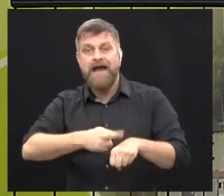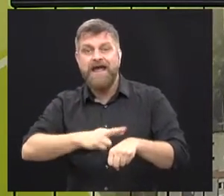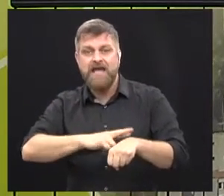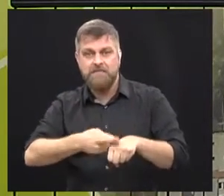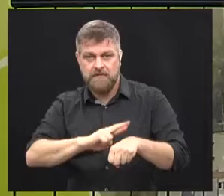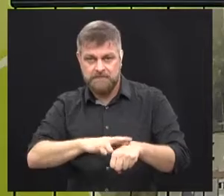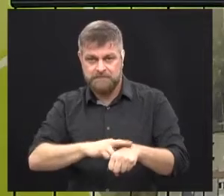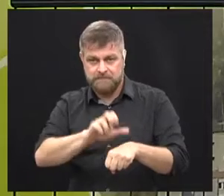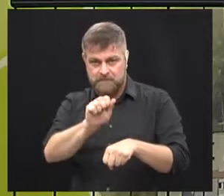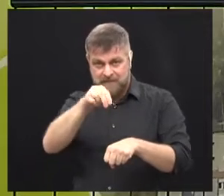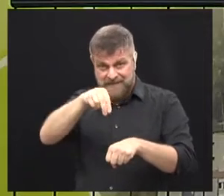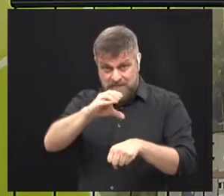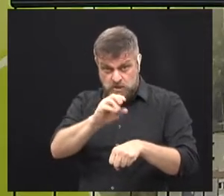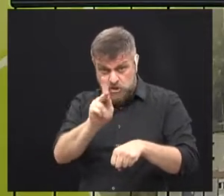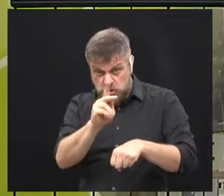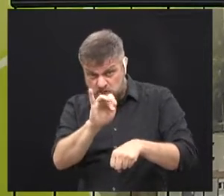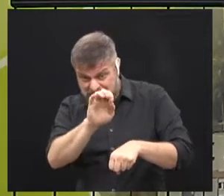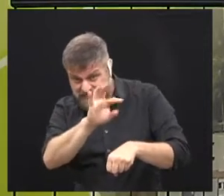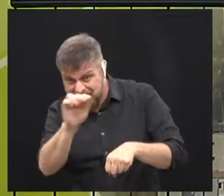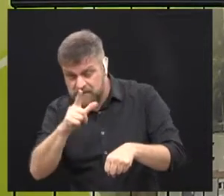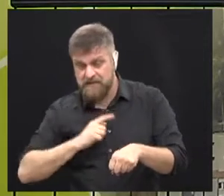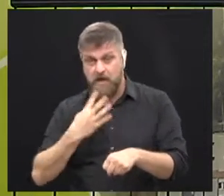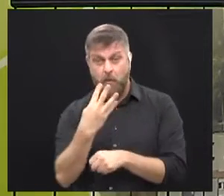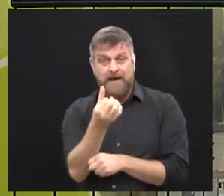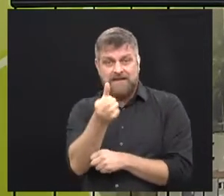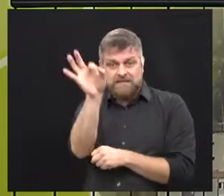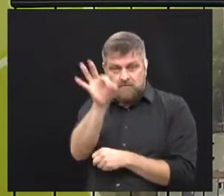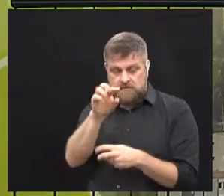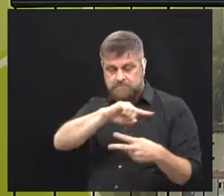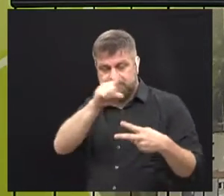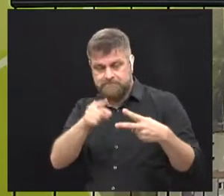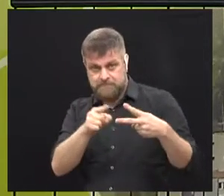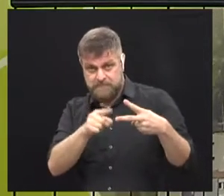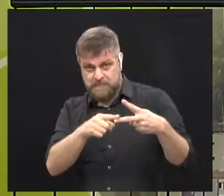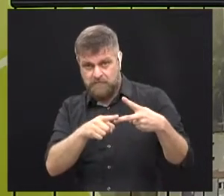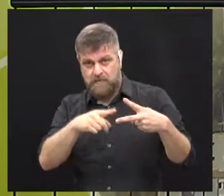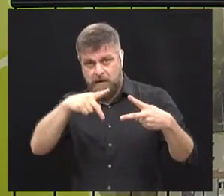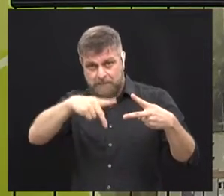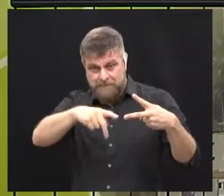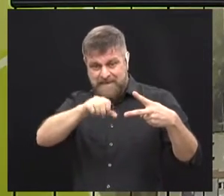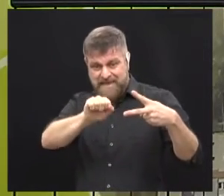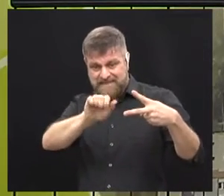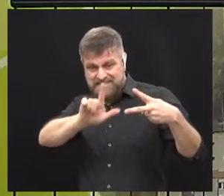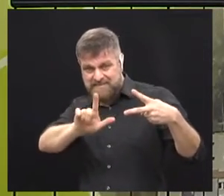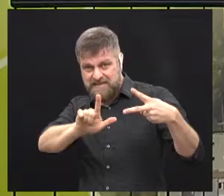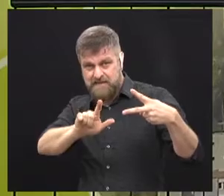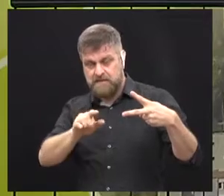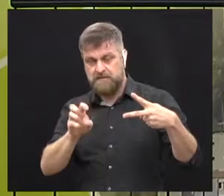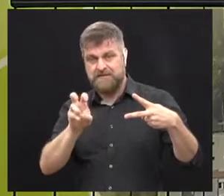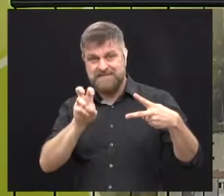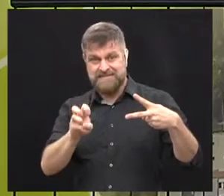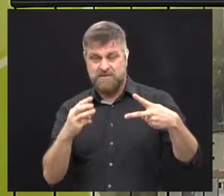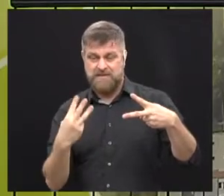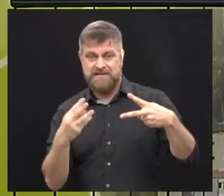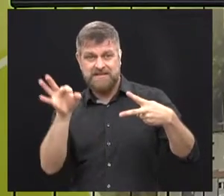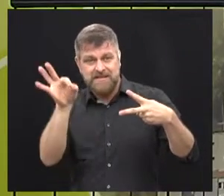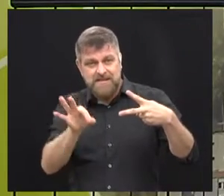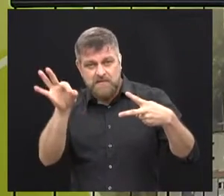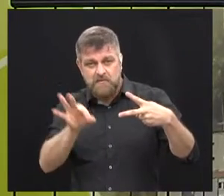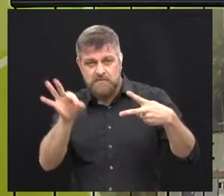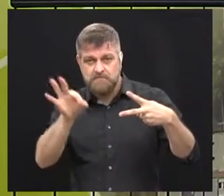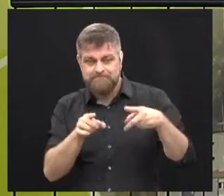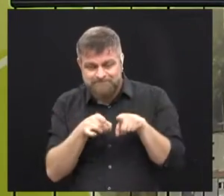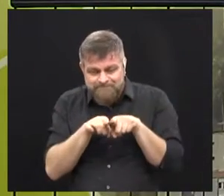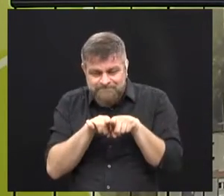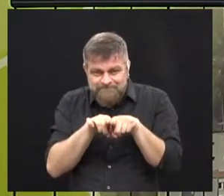Anchieta, do PSDB, 46% dos votos, e o Antônio Denário, do PSL, 53% dos votos.